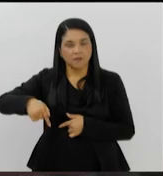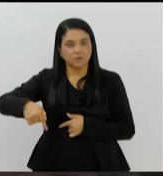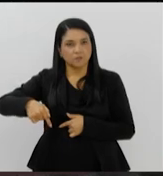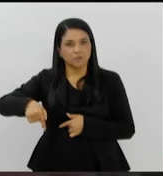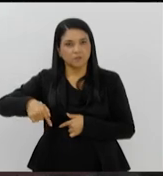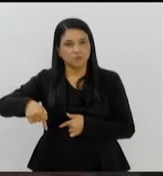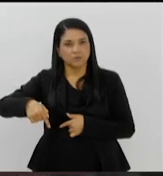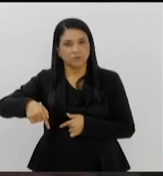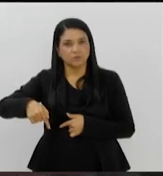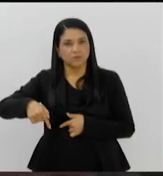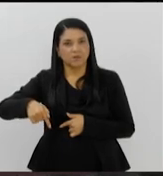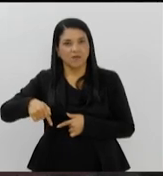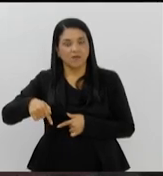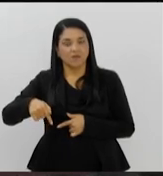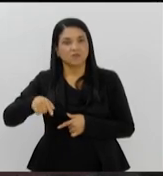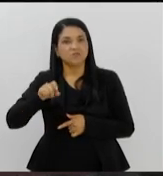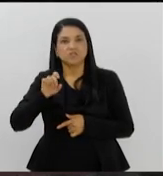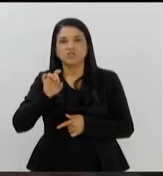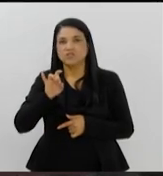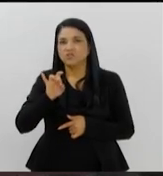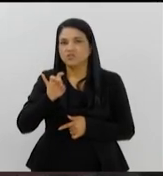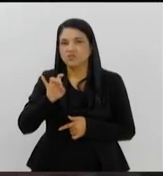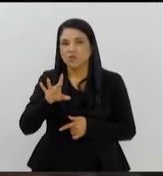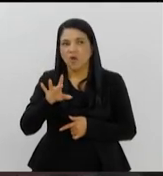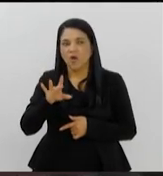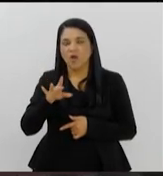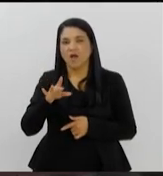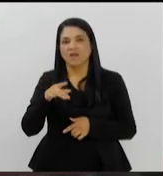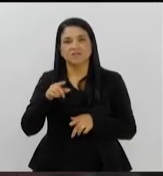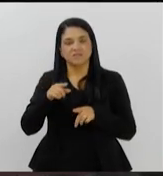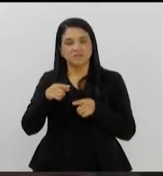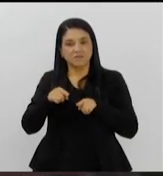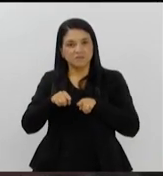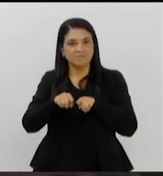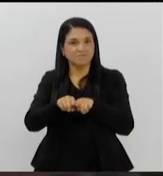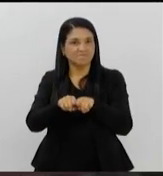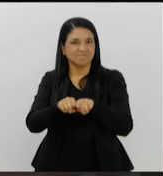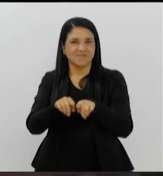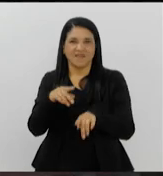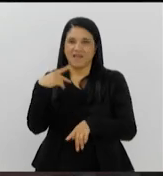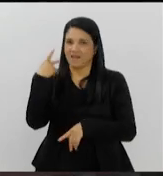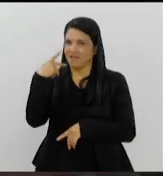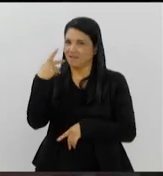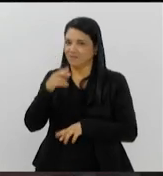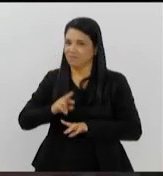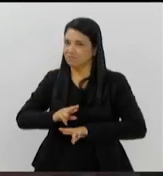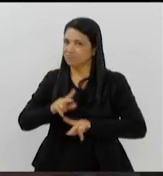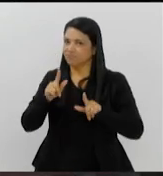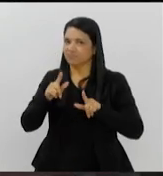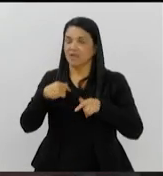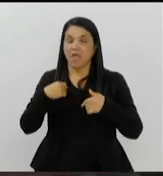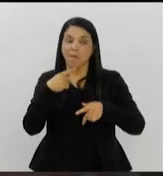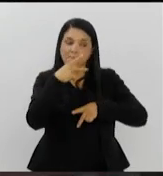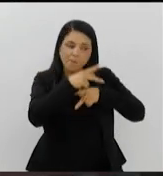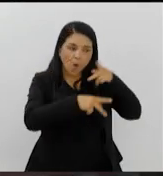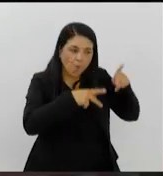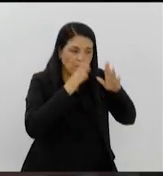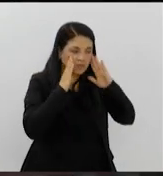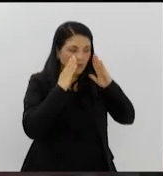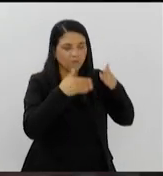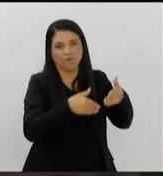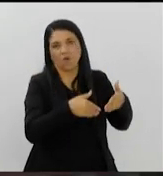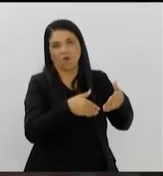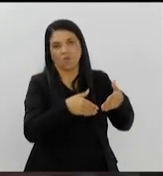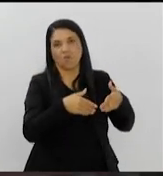ser acolhido apenas os seus aliados políticos, e sim essa população tão sofrida que